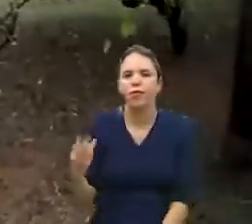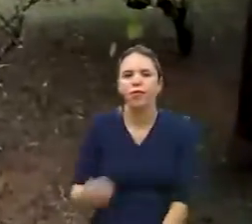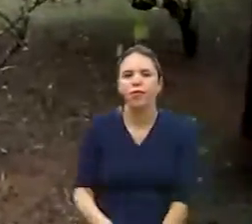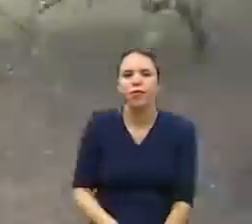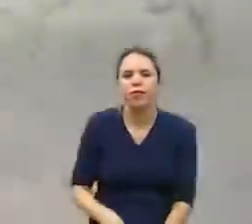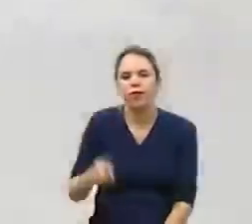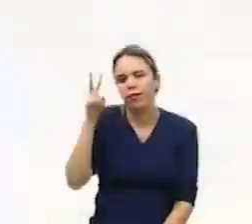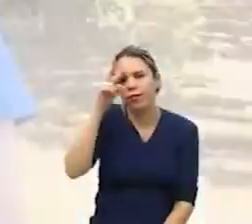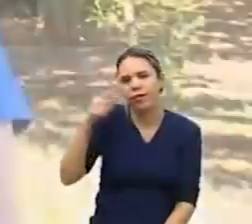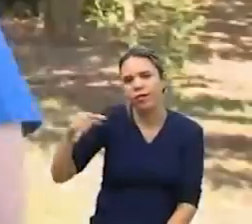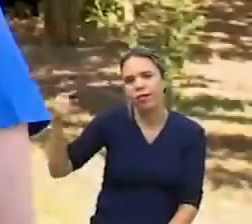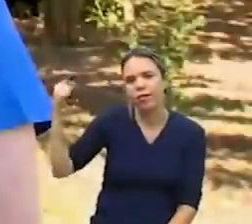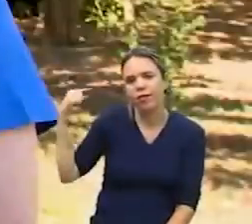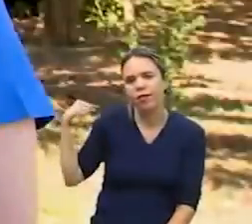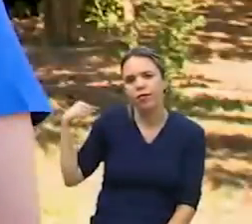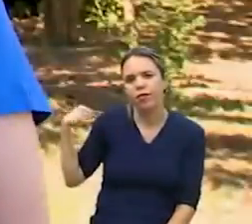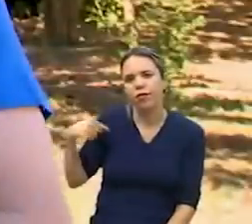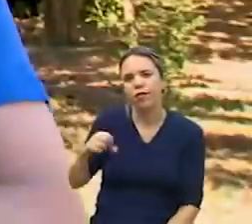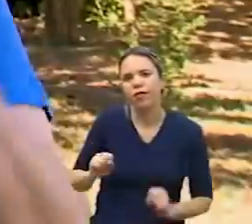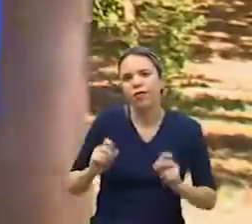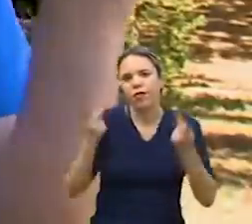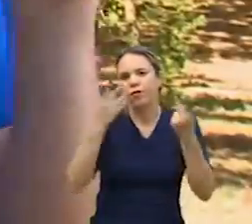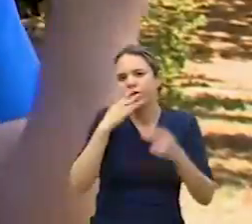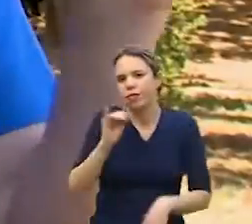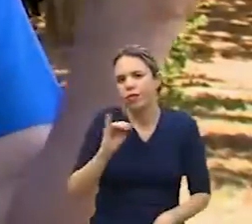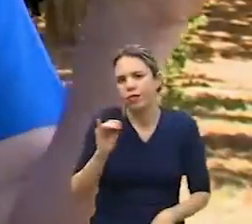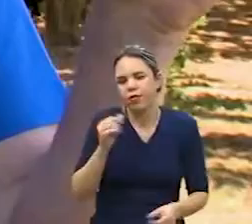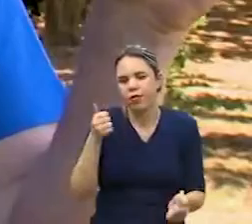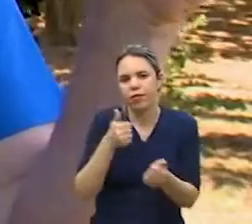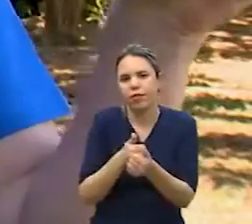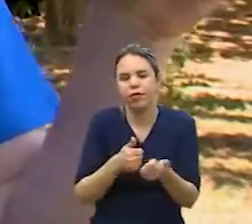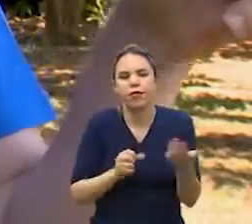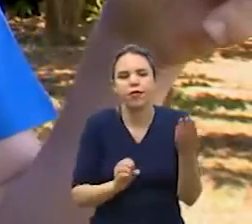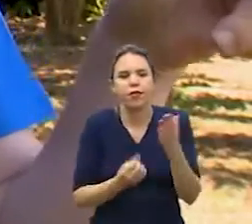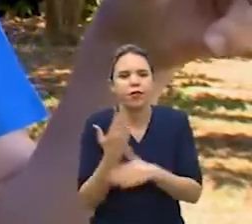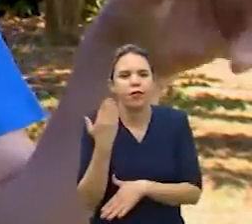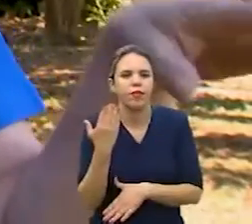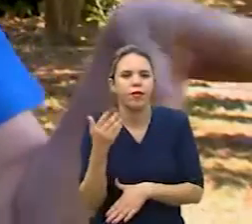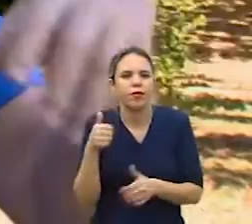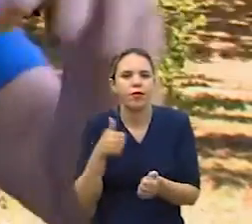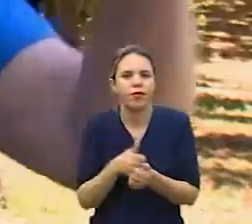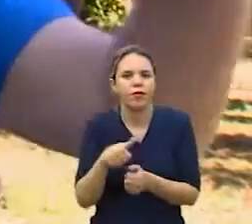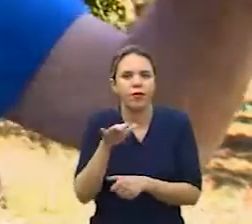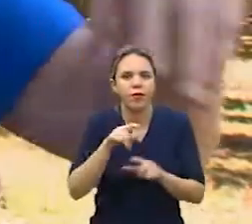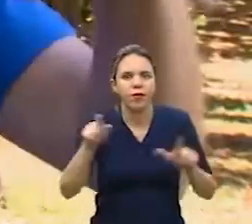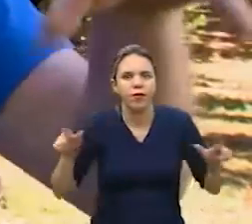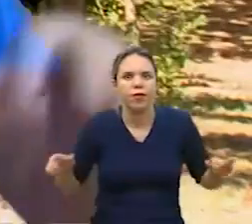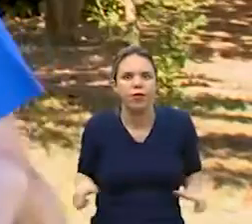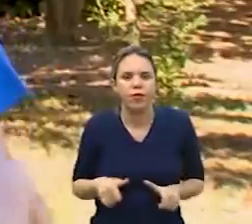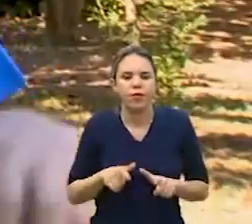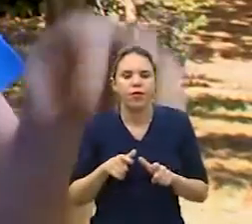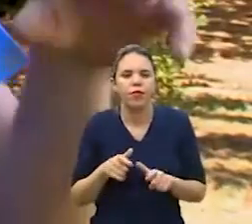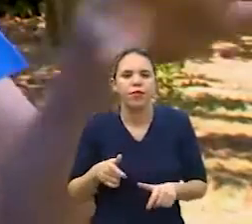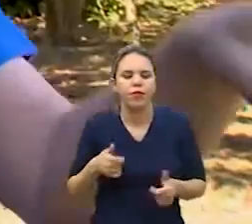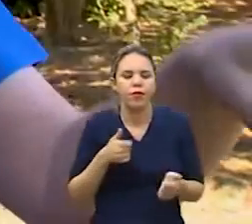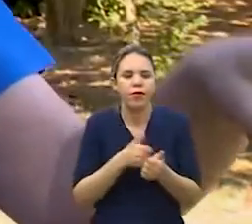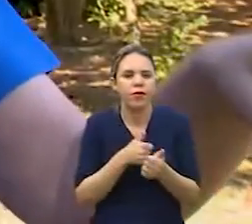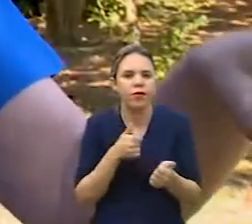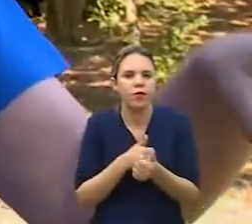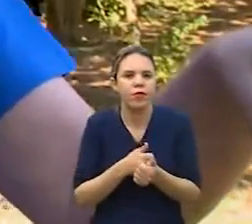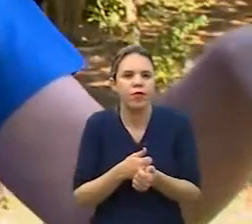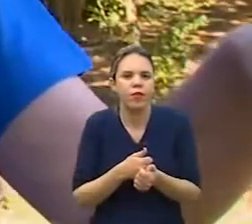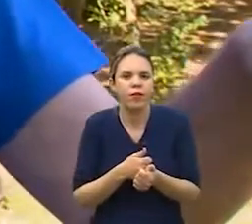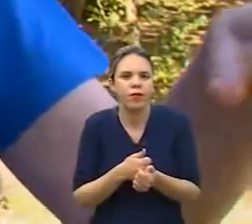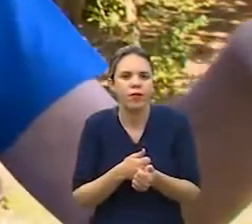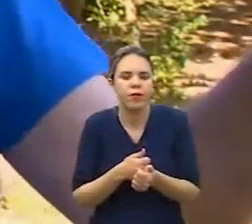1983. A nossa história é lá no Shopping Iguatemi, próximo ao shopping. O shopping é uma área grande, mas a gente estava